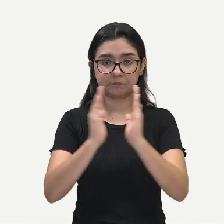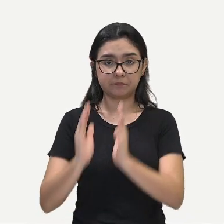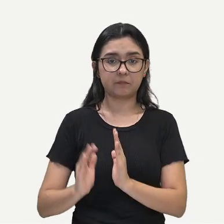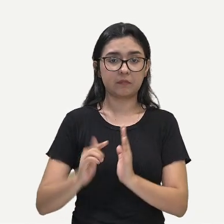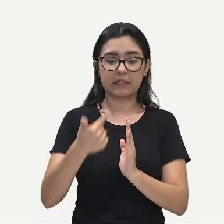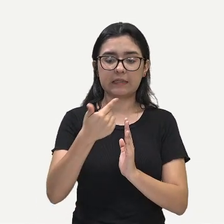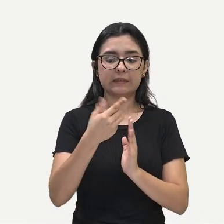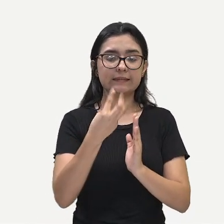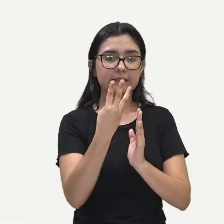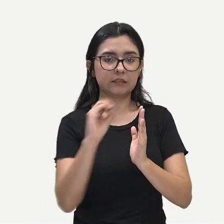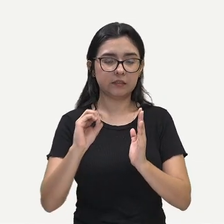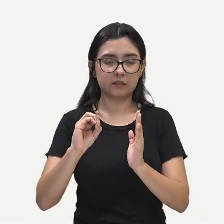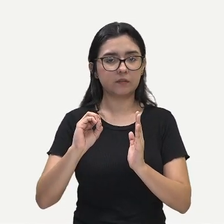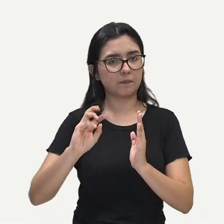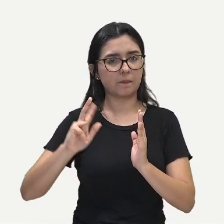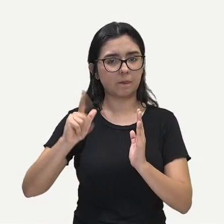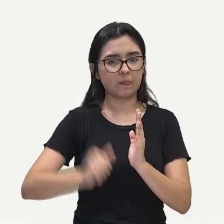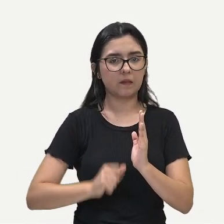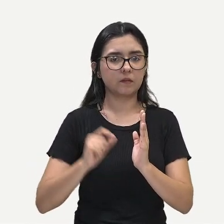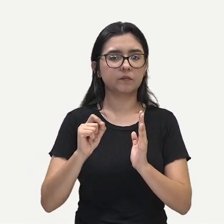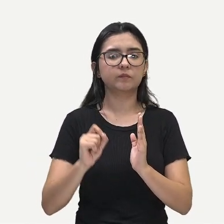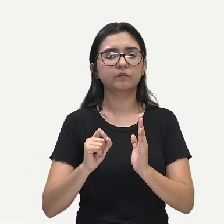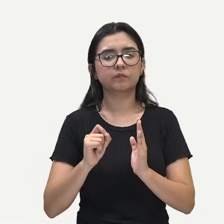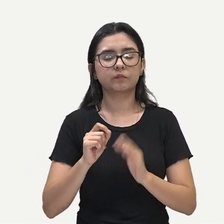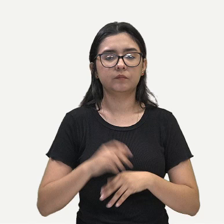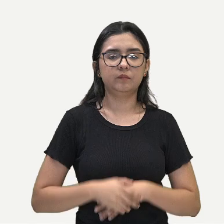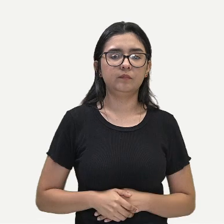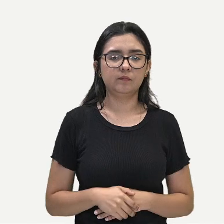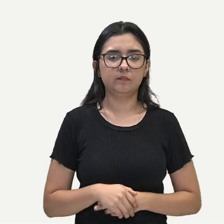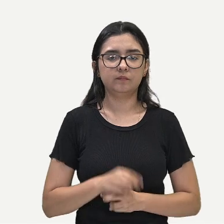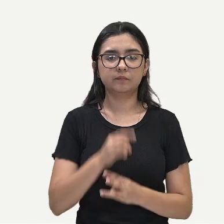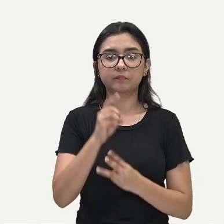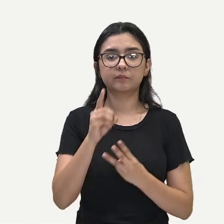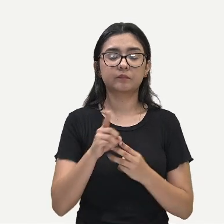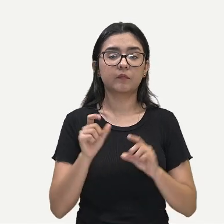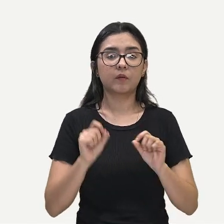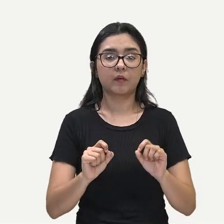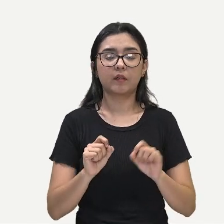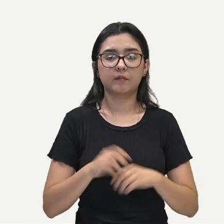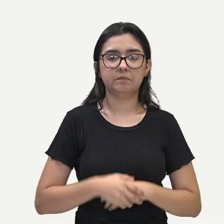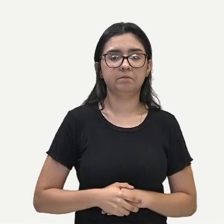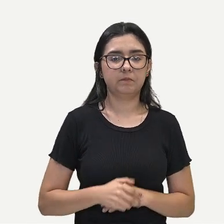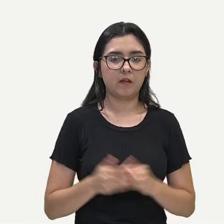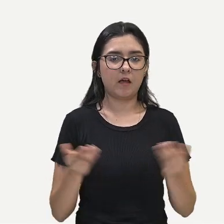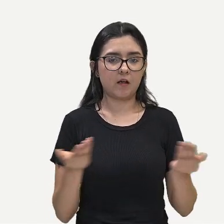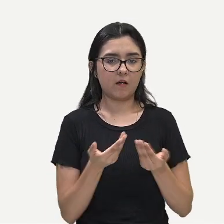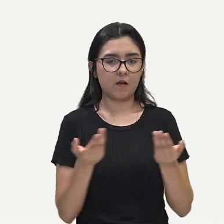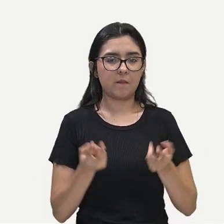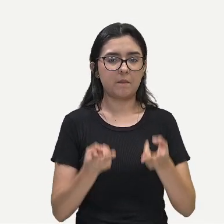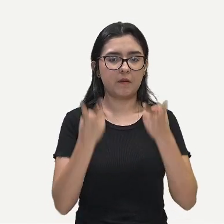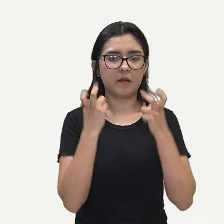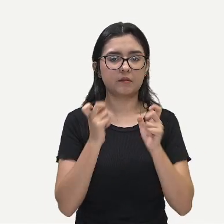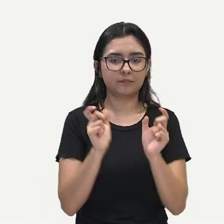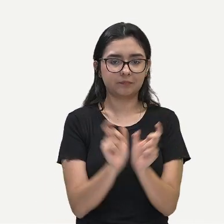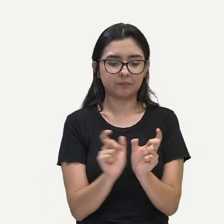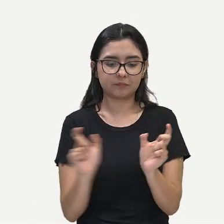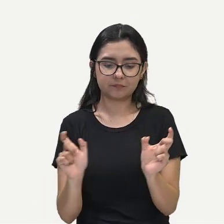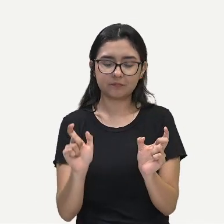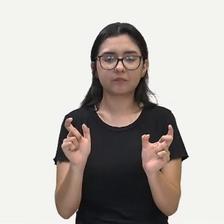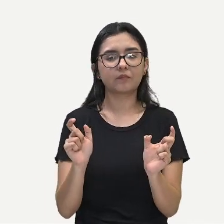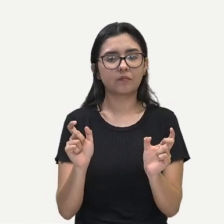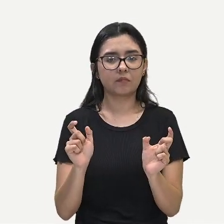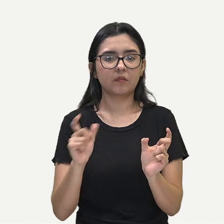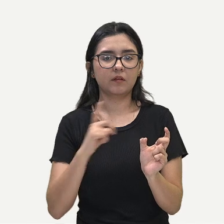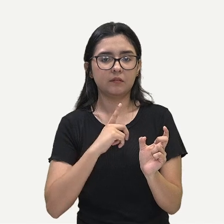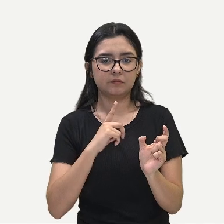todas as nossas dezenas, elas serão feitas separadas. Então, percebam que aqui temos